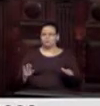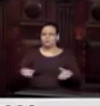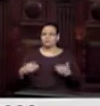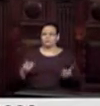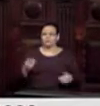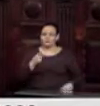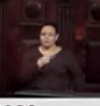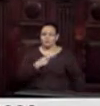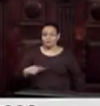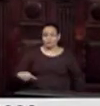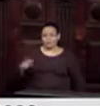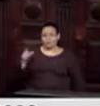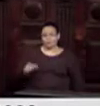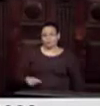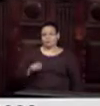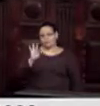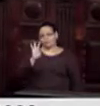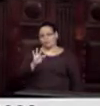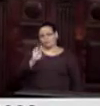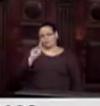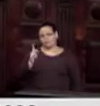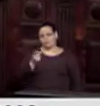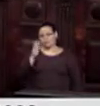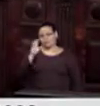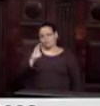Enquanto o presidente Fernando Henrique Cardoso,